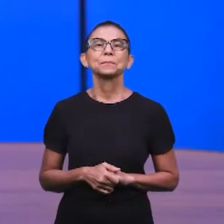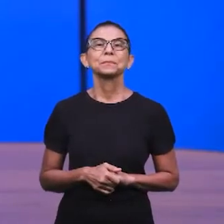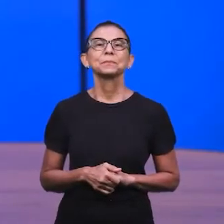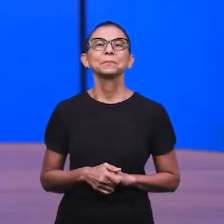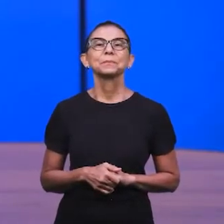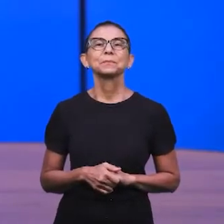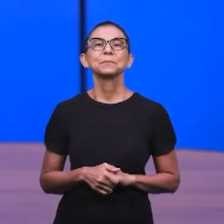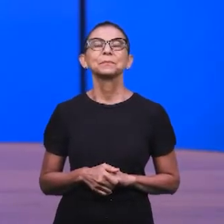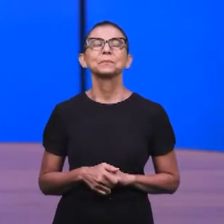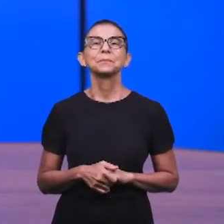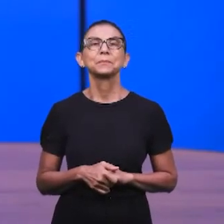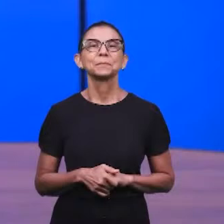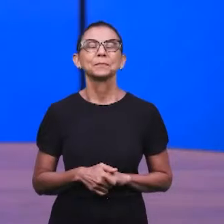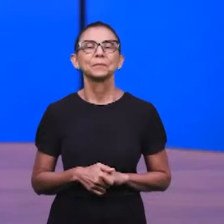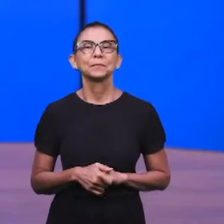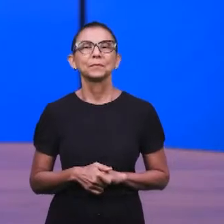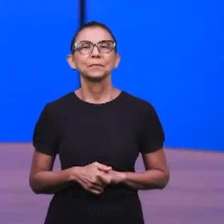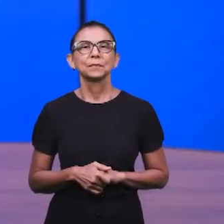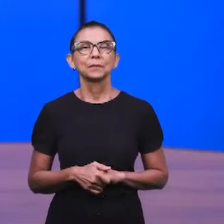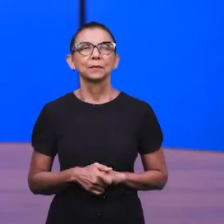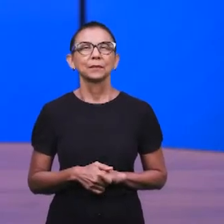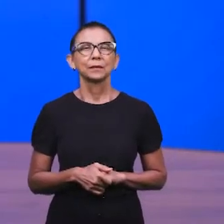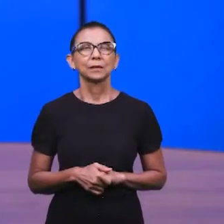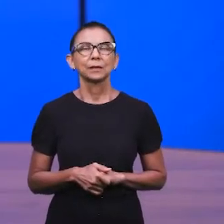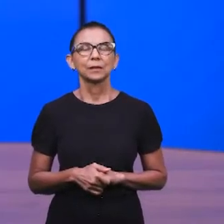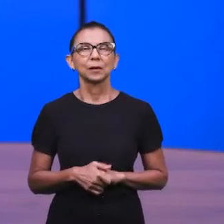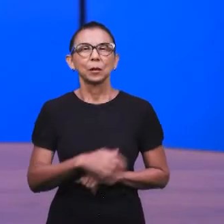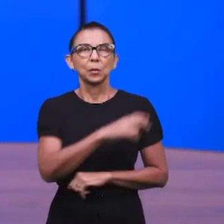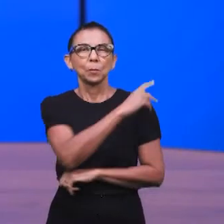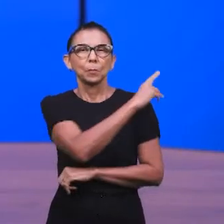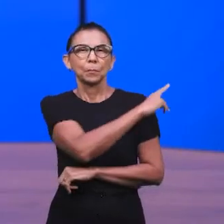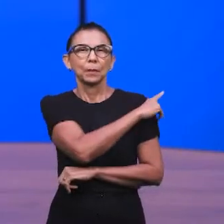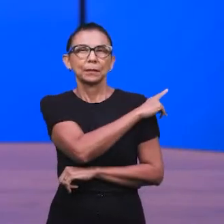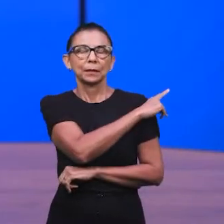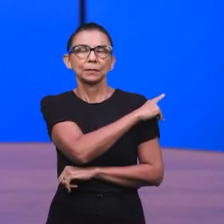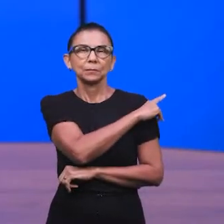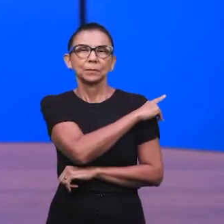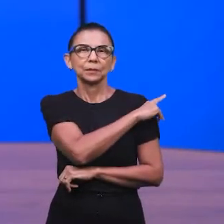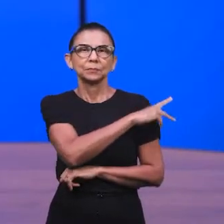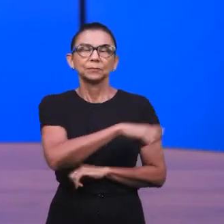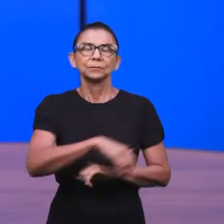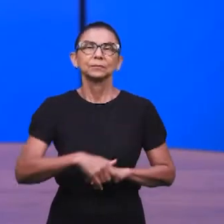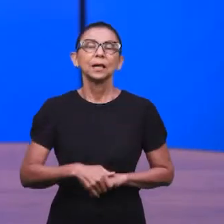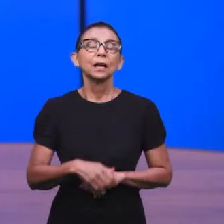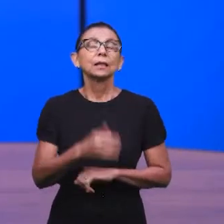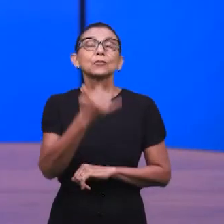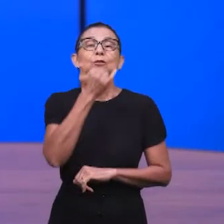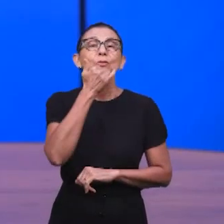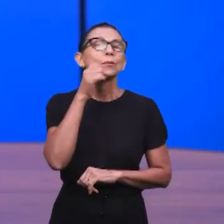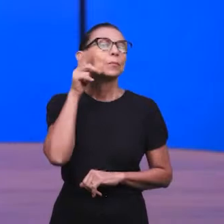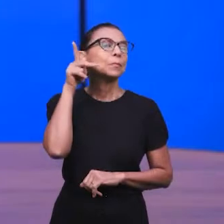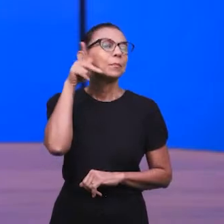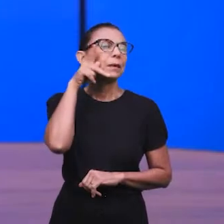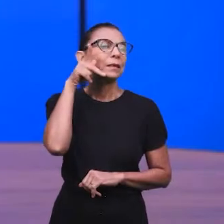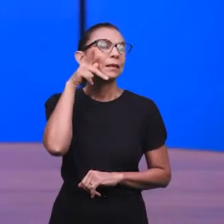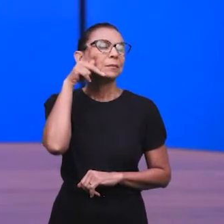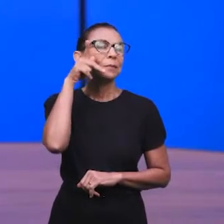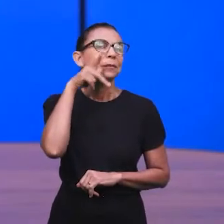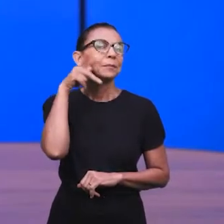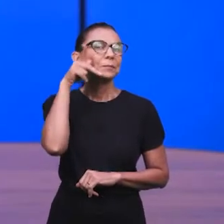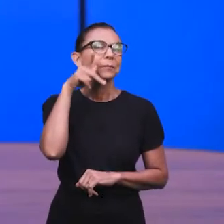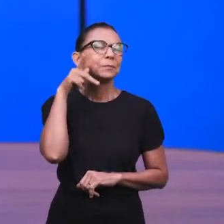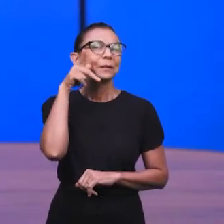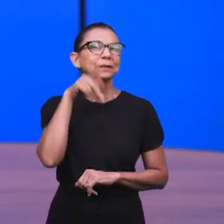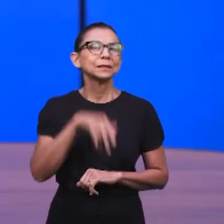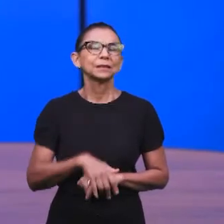intermediárias, lá de Paraíba, a cidade de Bahia, lá no estado da Paraíba. Interessante, né? Pela aparência